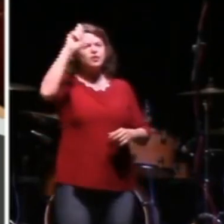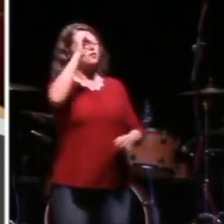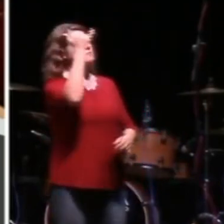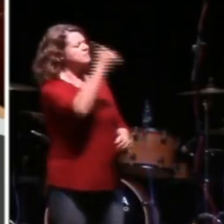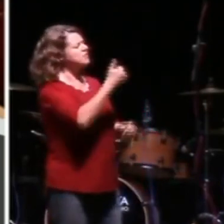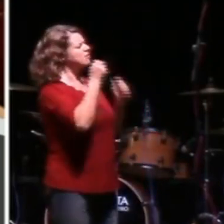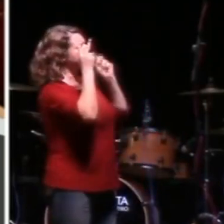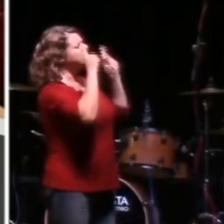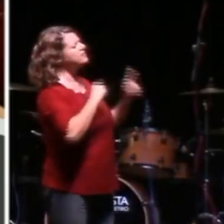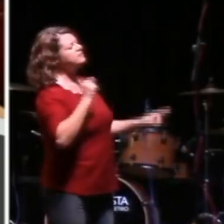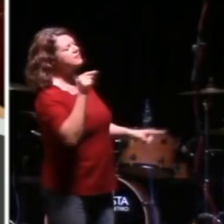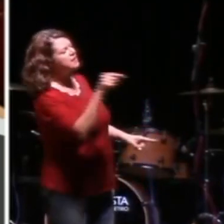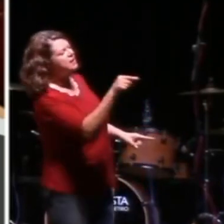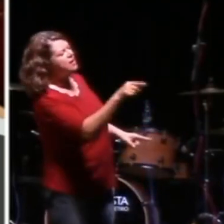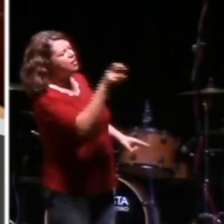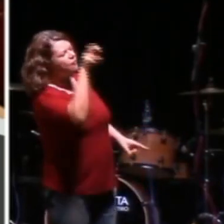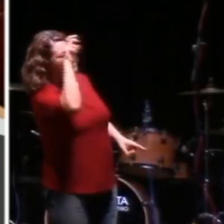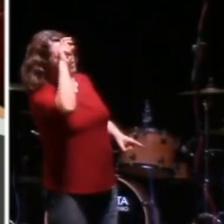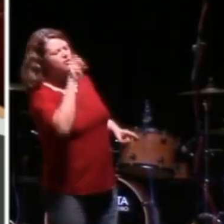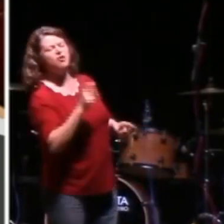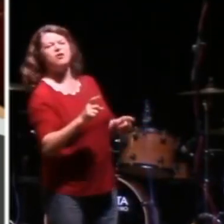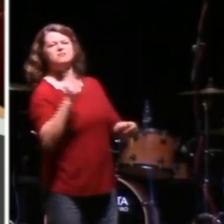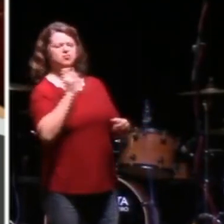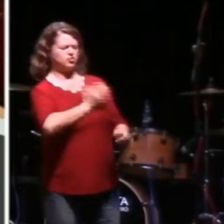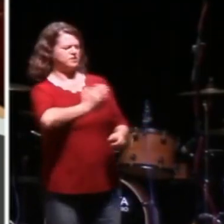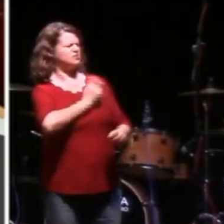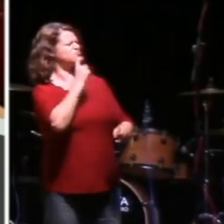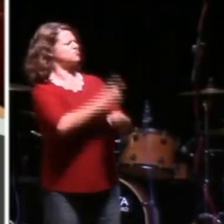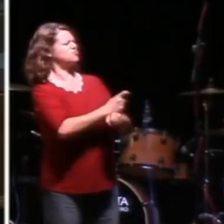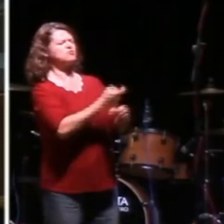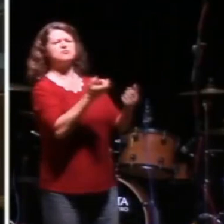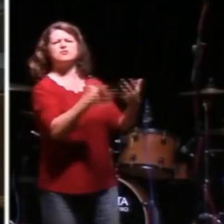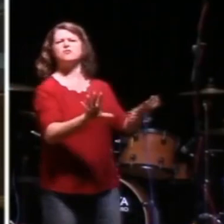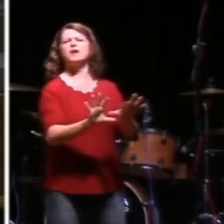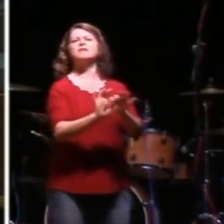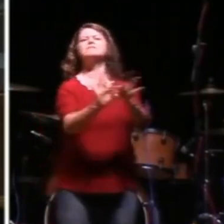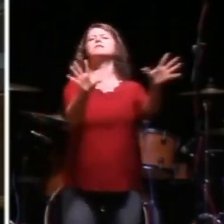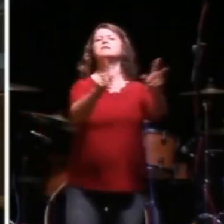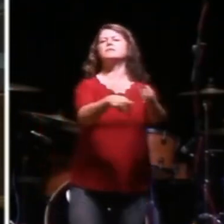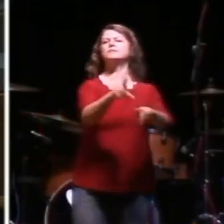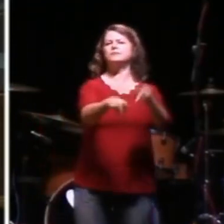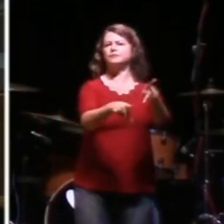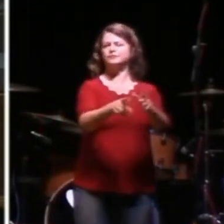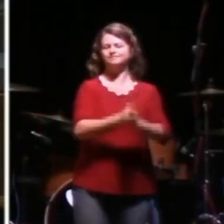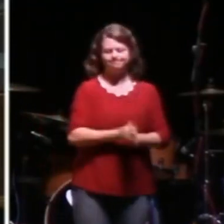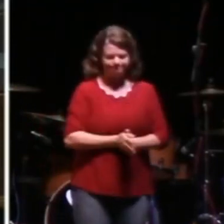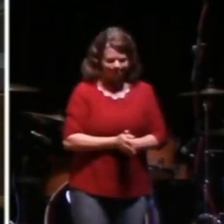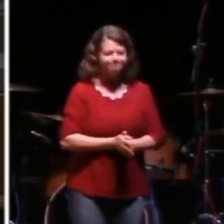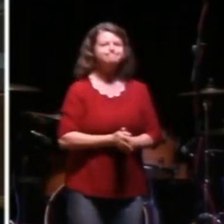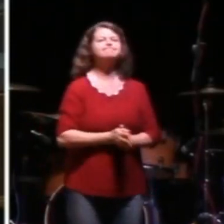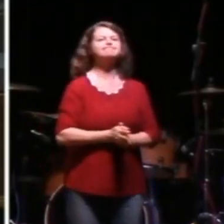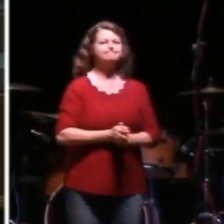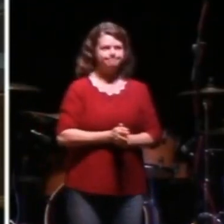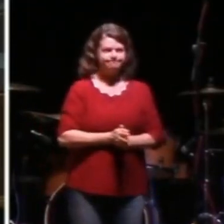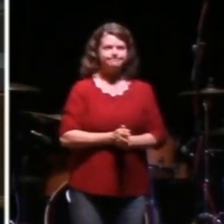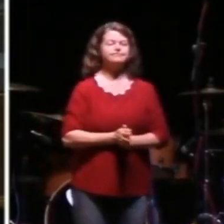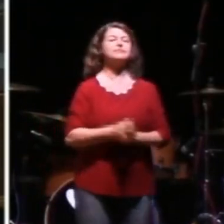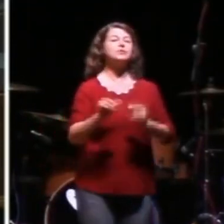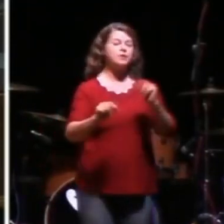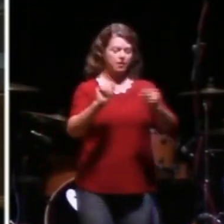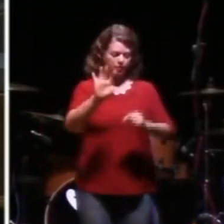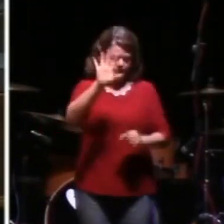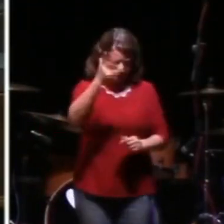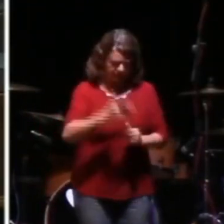obstinado ele não quer deixar o povo ir e para quê que vem a praga a praga ela vem